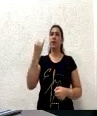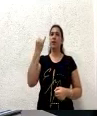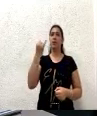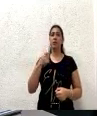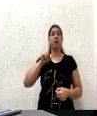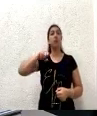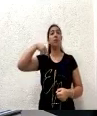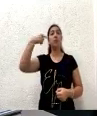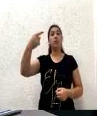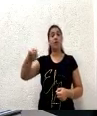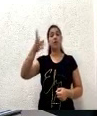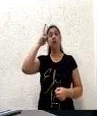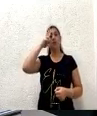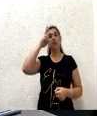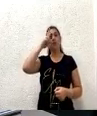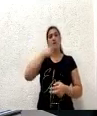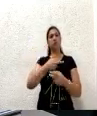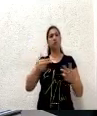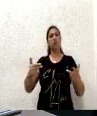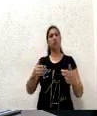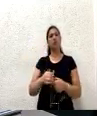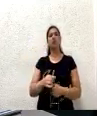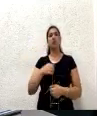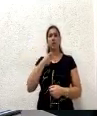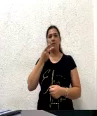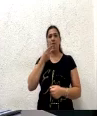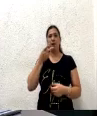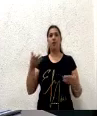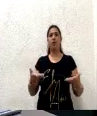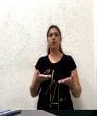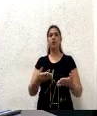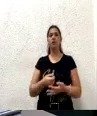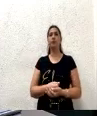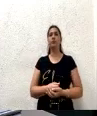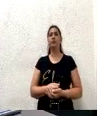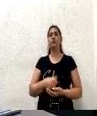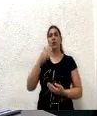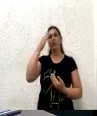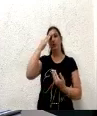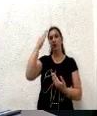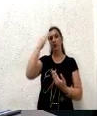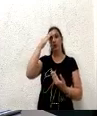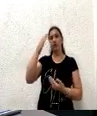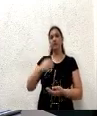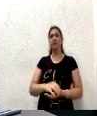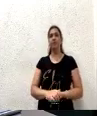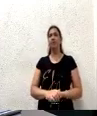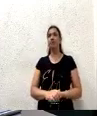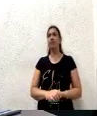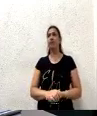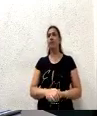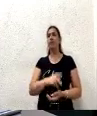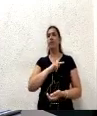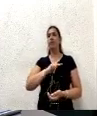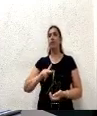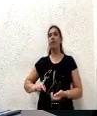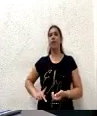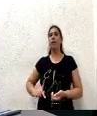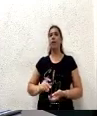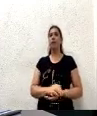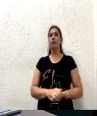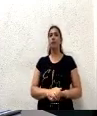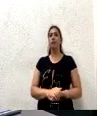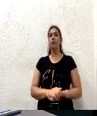surja alguma coisa, do que eu estou falando nesse momento. Muito obrigada, presidente. Ok, vereador,